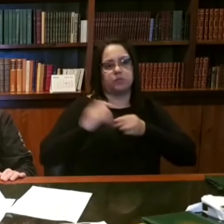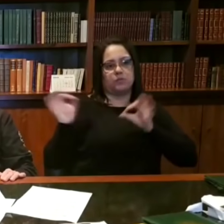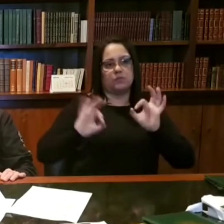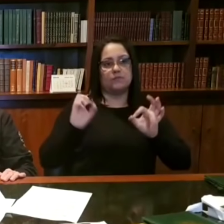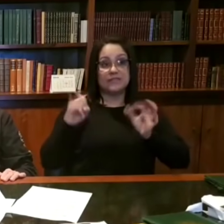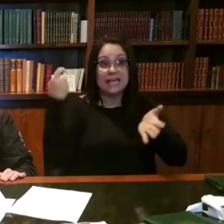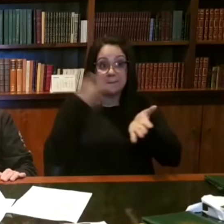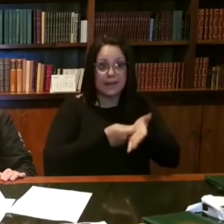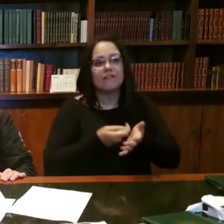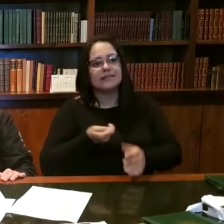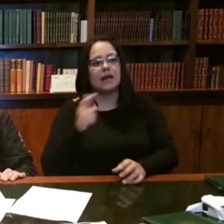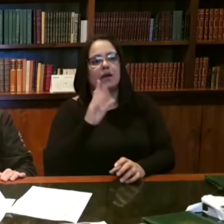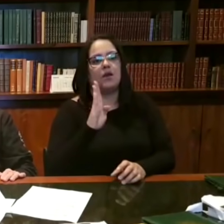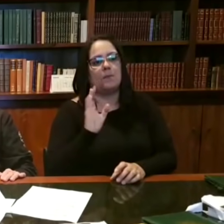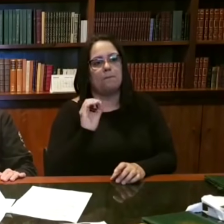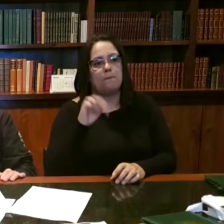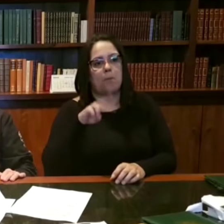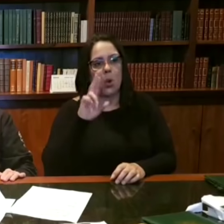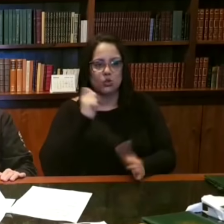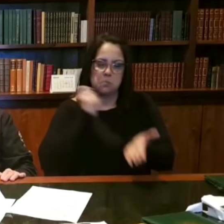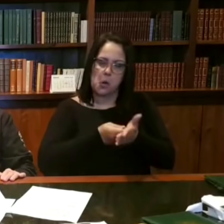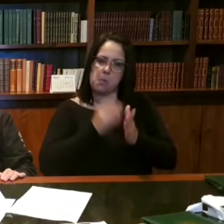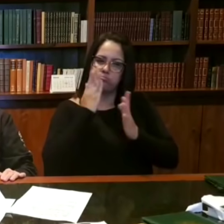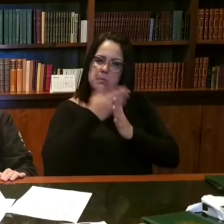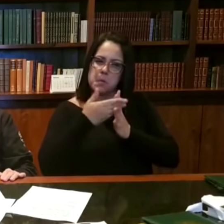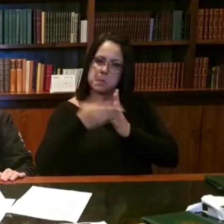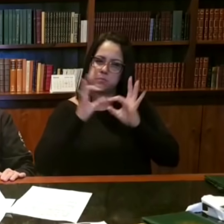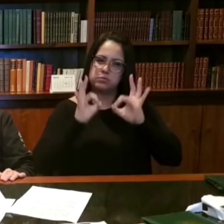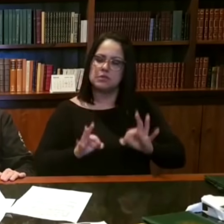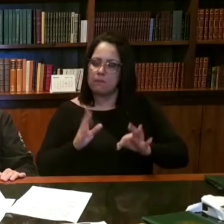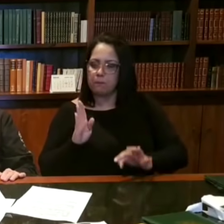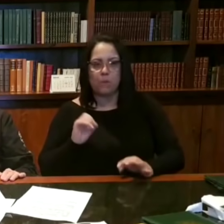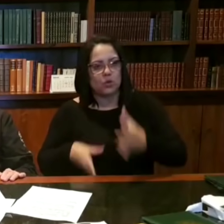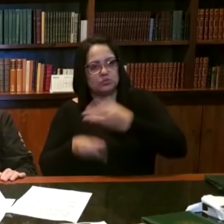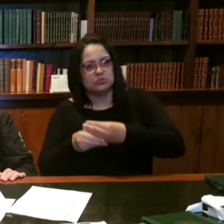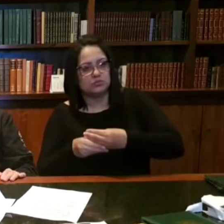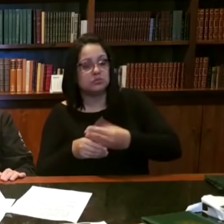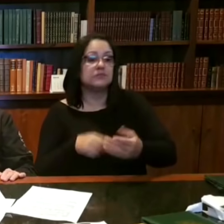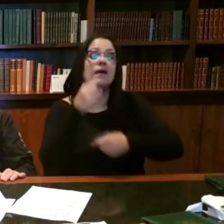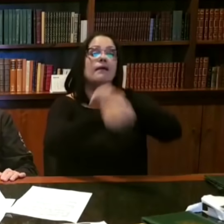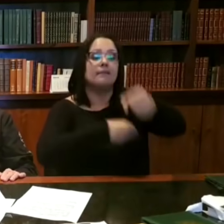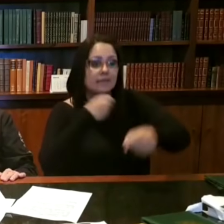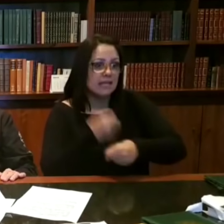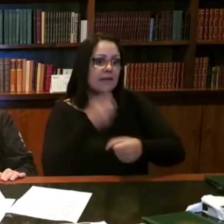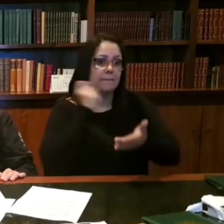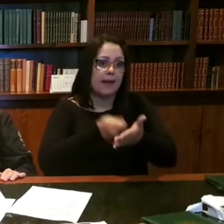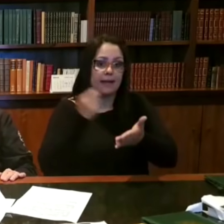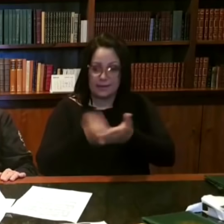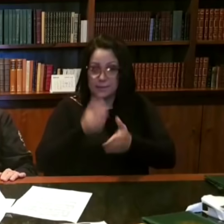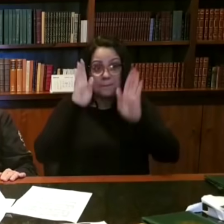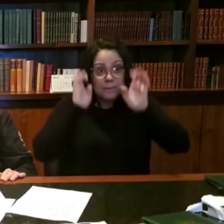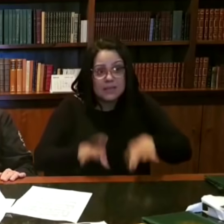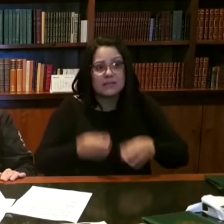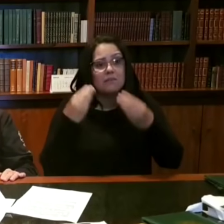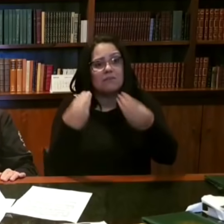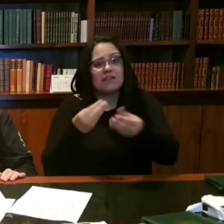esse bônus de adimplência. Ele pagou o imposto do ano seguinte, você salvou a empresa. Ela paga imposto no ano seguinte. Vai pagar o resto da vida, é um bom pagador.